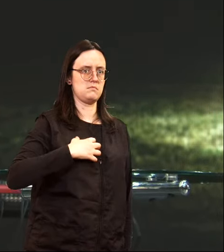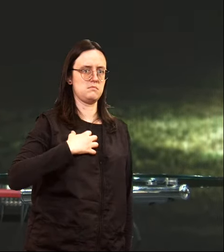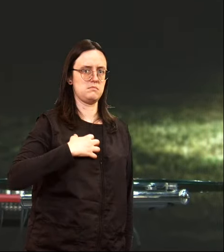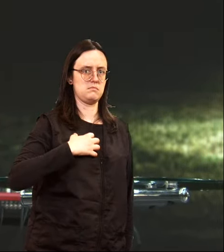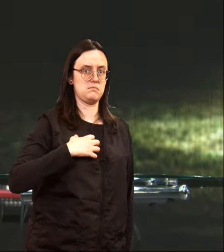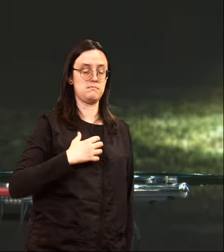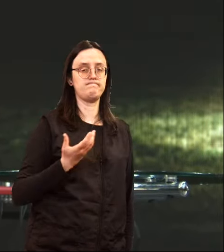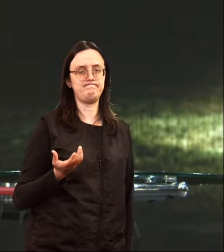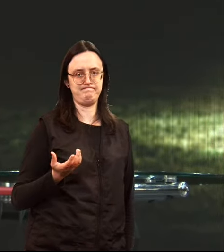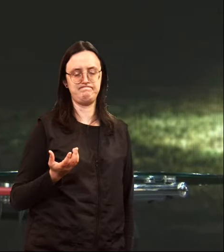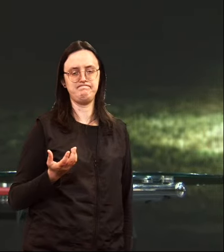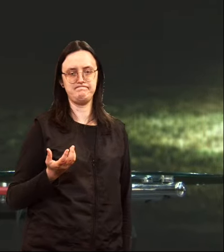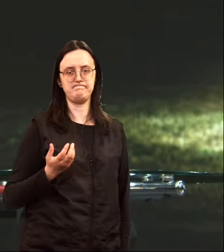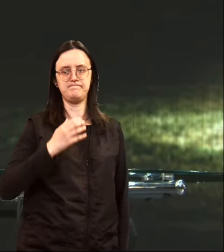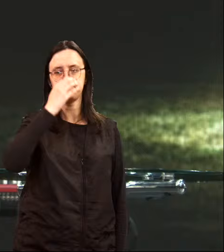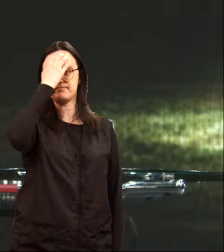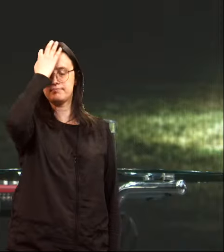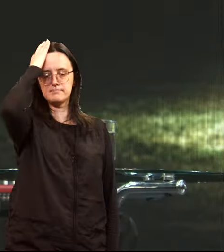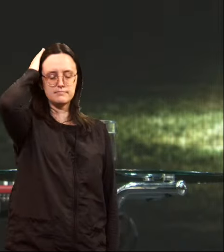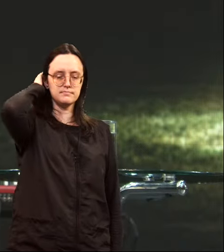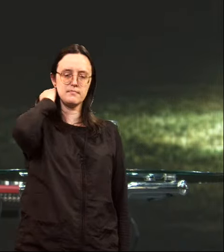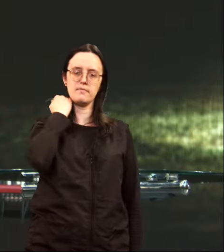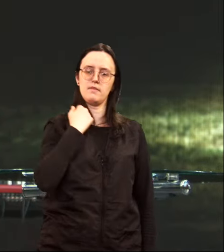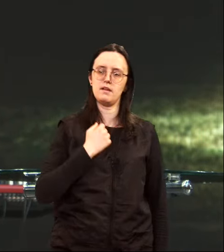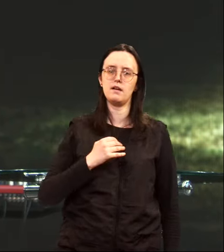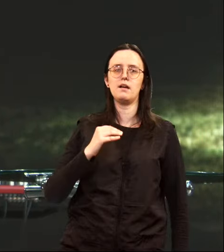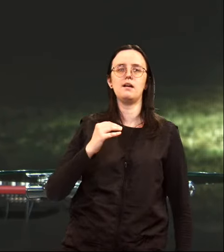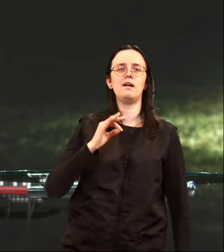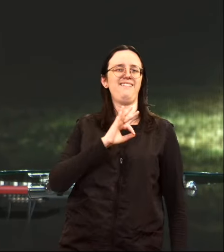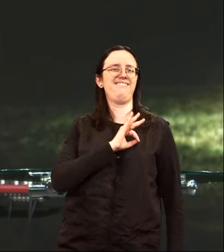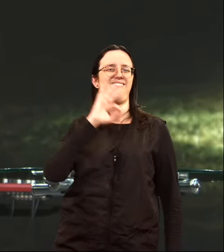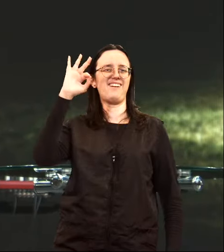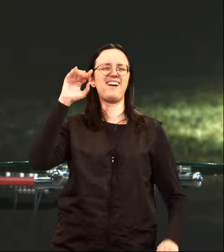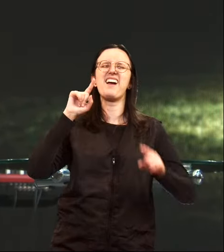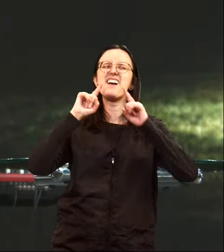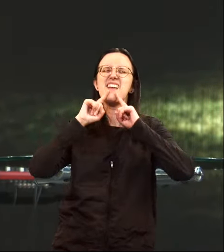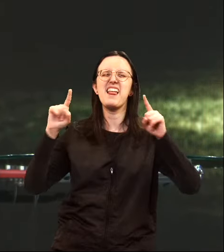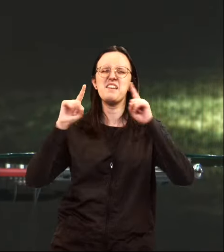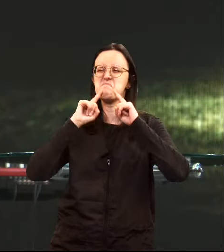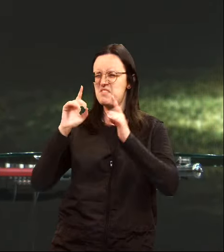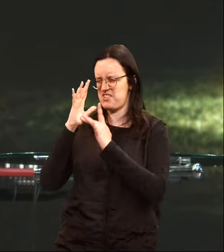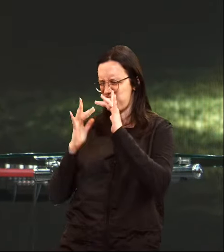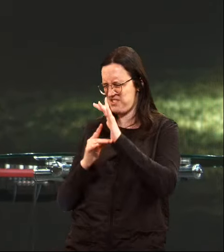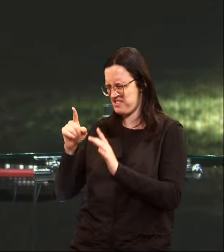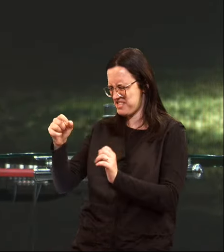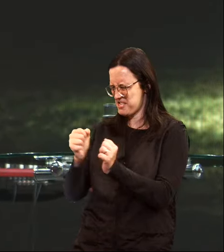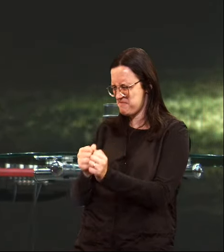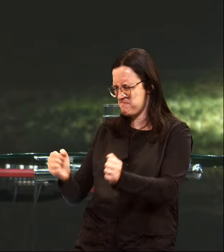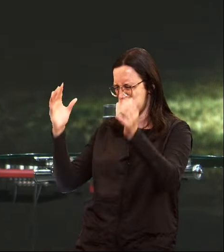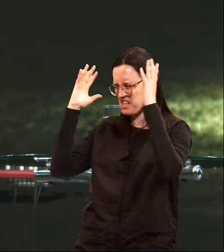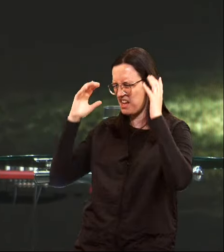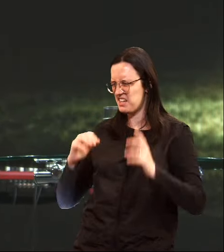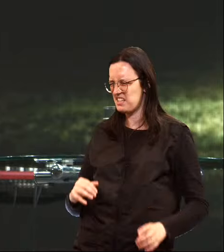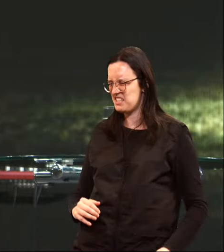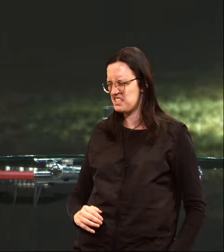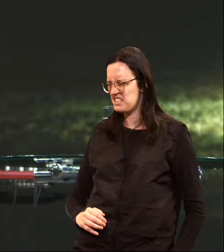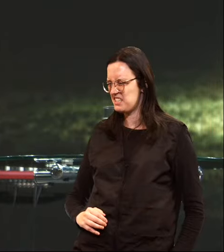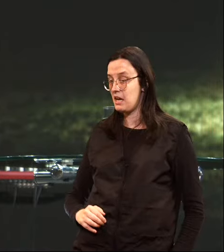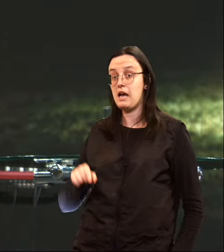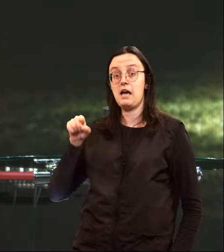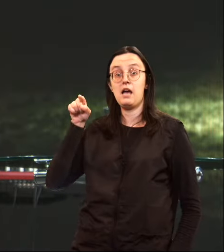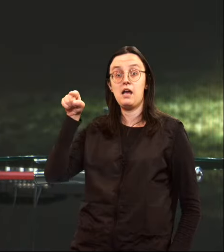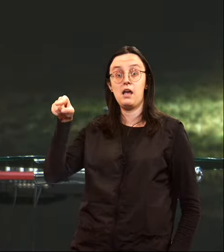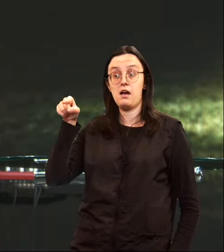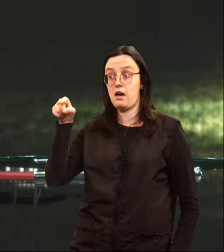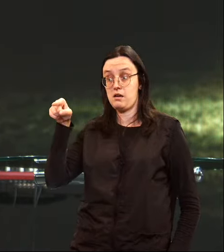Senhor. Quando os fariseus reclamam diante de um milagre, Jesus chama eles de raça